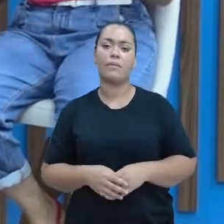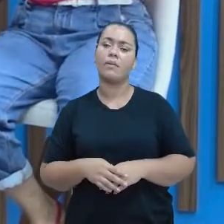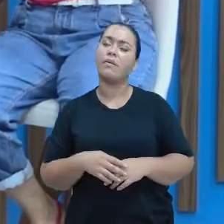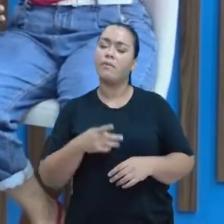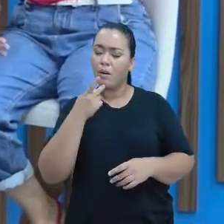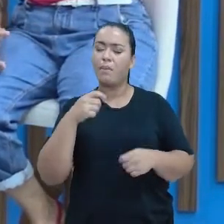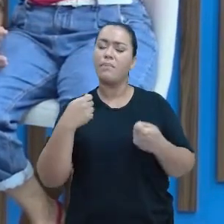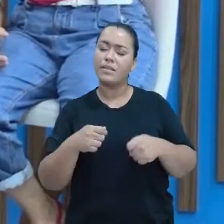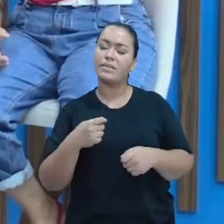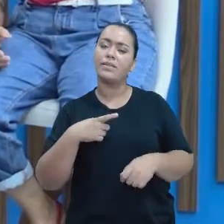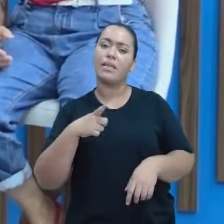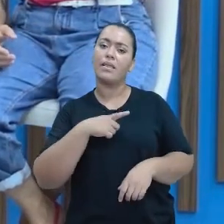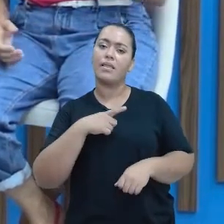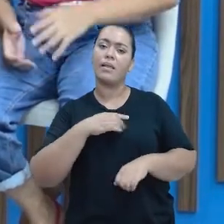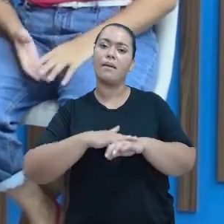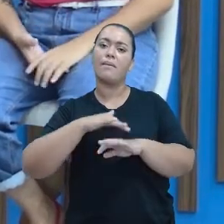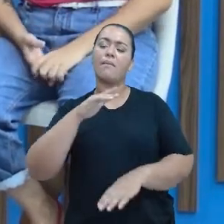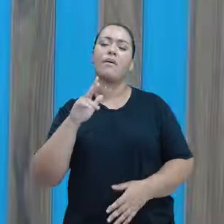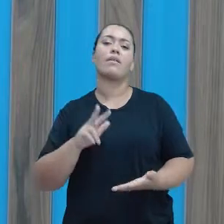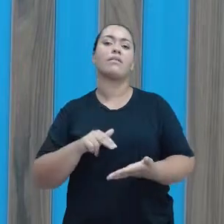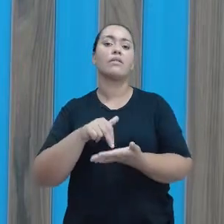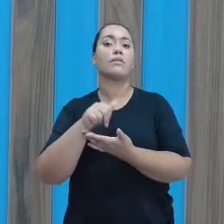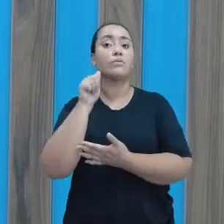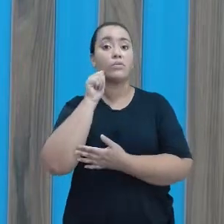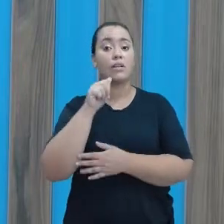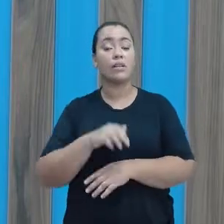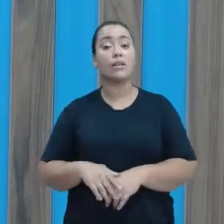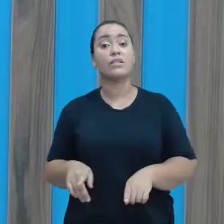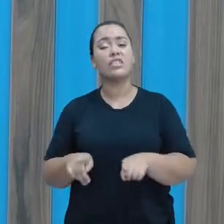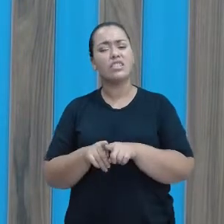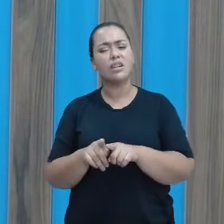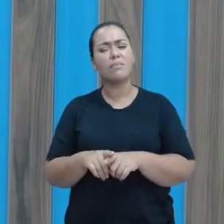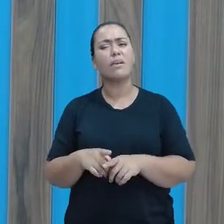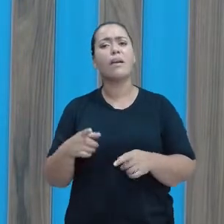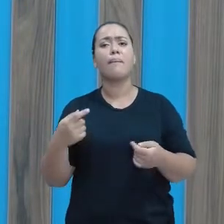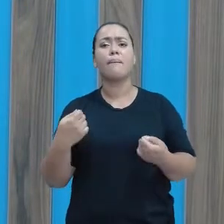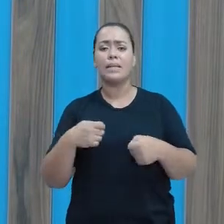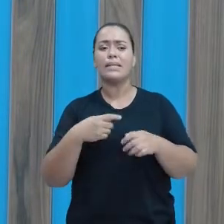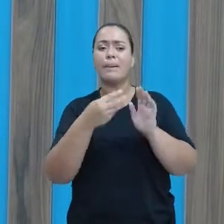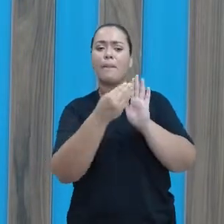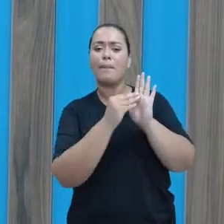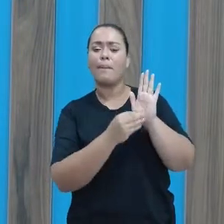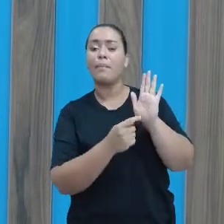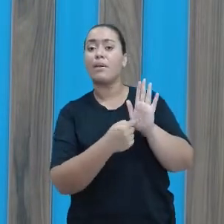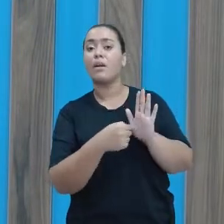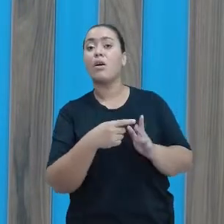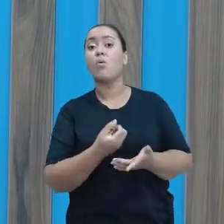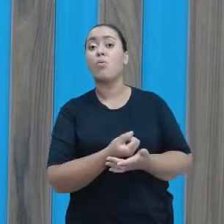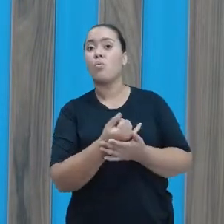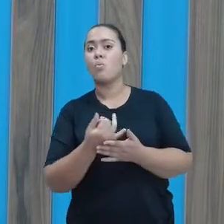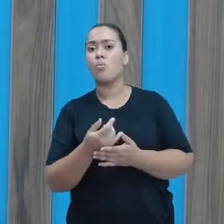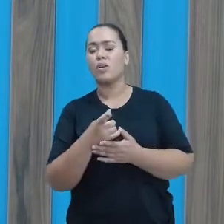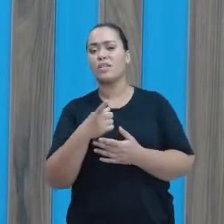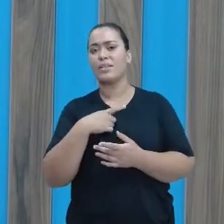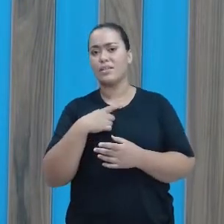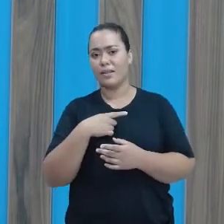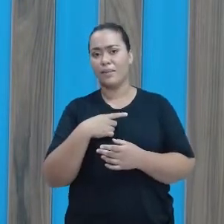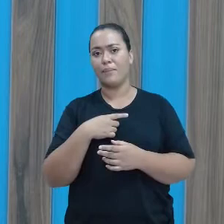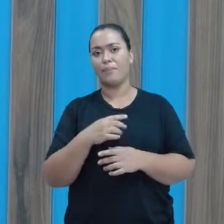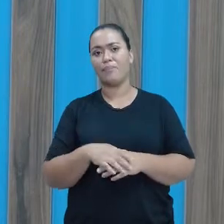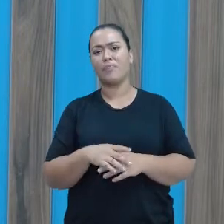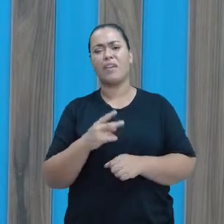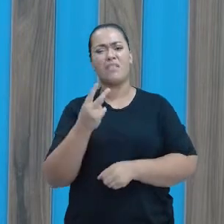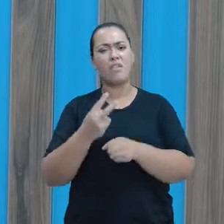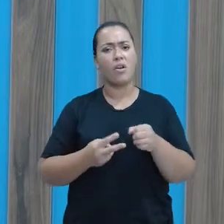mulheres. Até para colocar em pauta, né, algumas questões que eu fico imaginando no passado, quantas dessas matérias, por exemplo, de casos